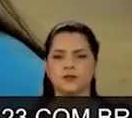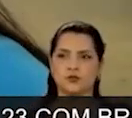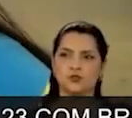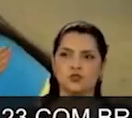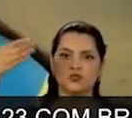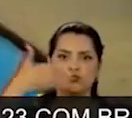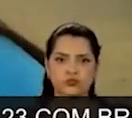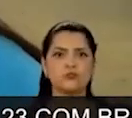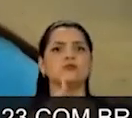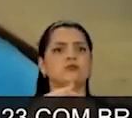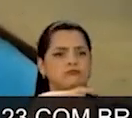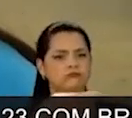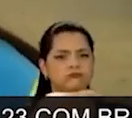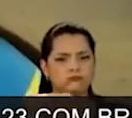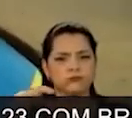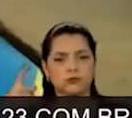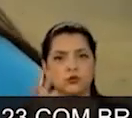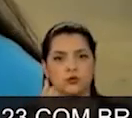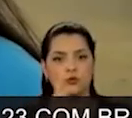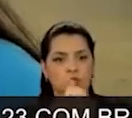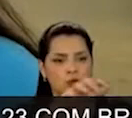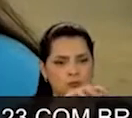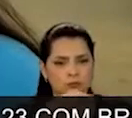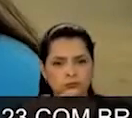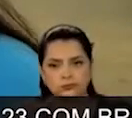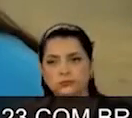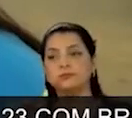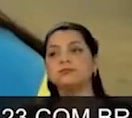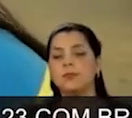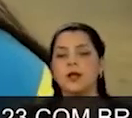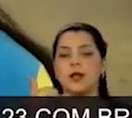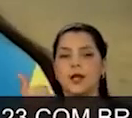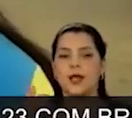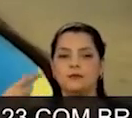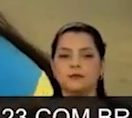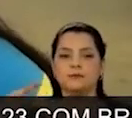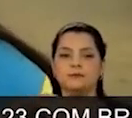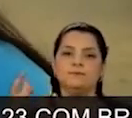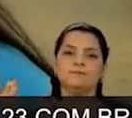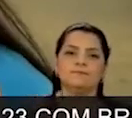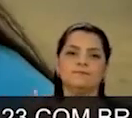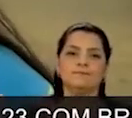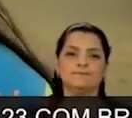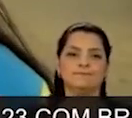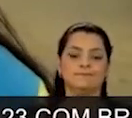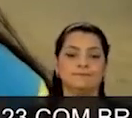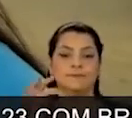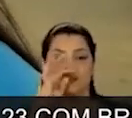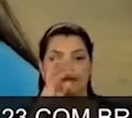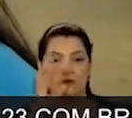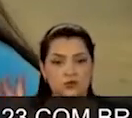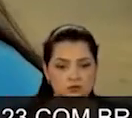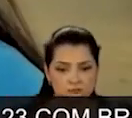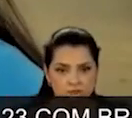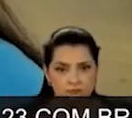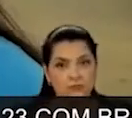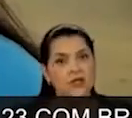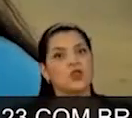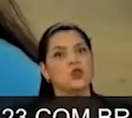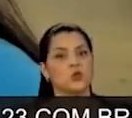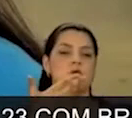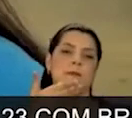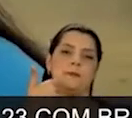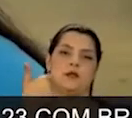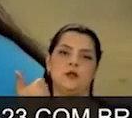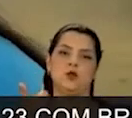aqui para o Ceaflor, eles compram esses produtos para estar levando para suas regiões. E as flores envasadas, elas duram mais, ela